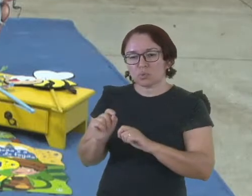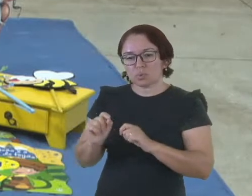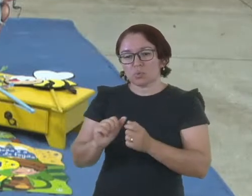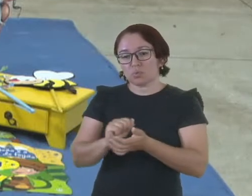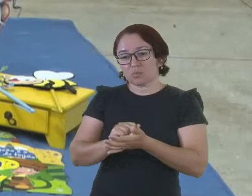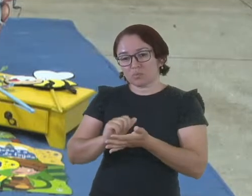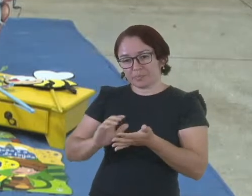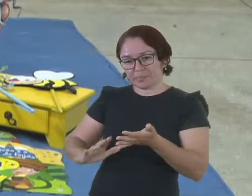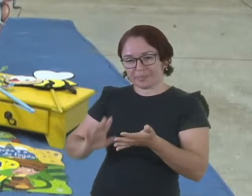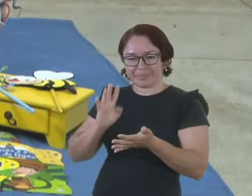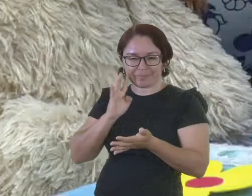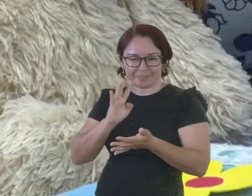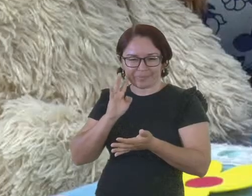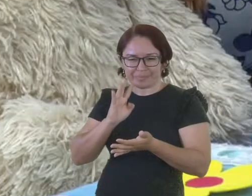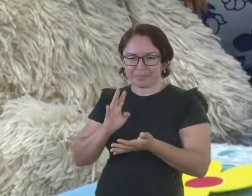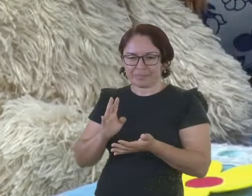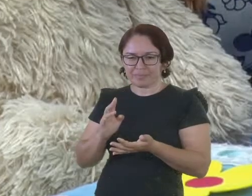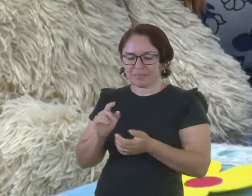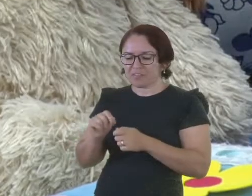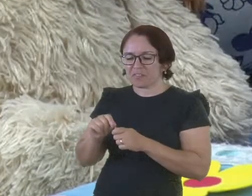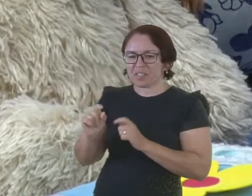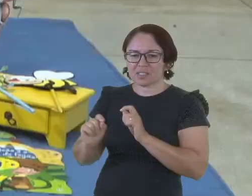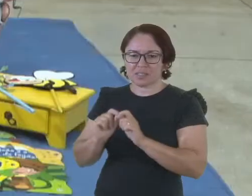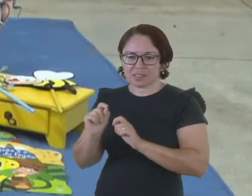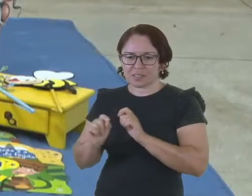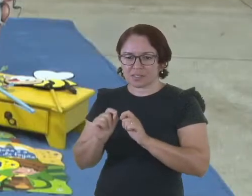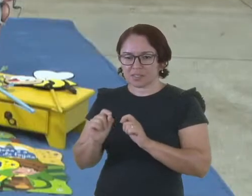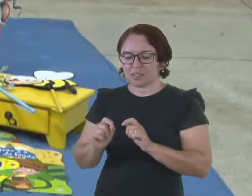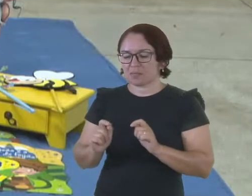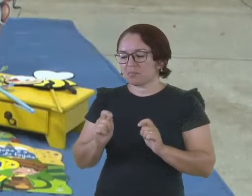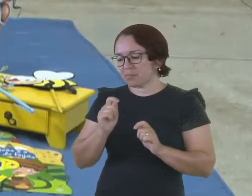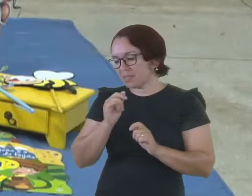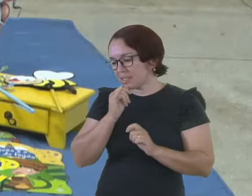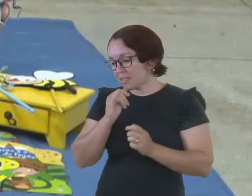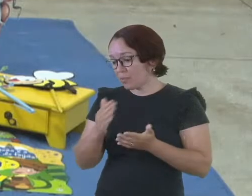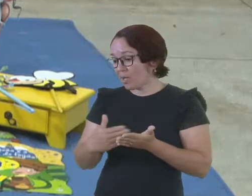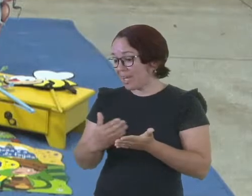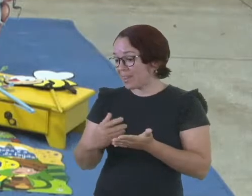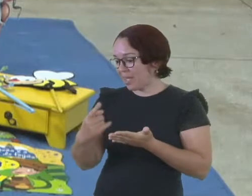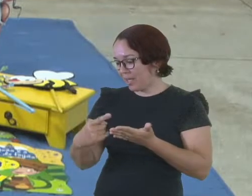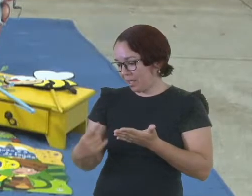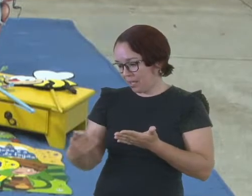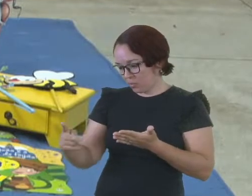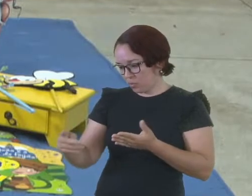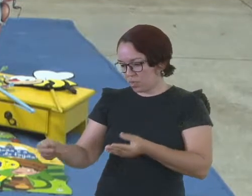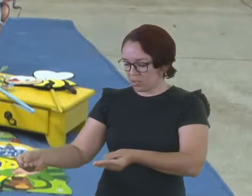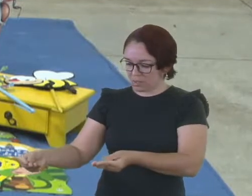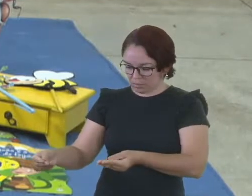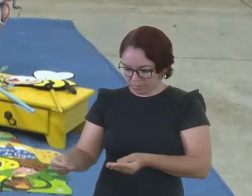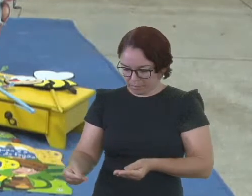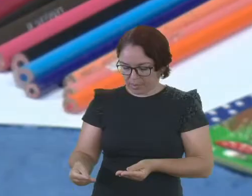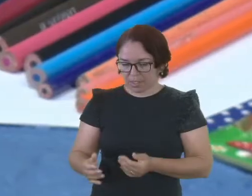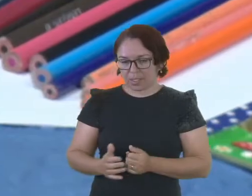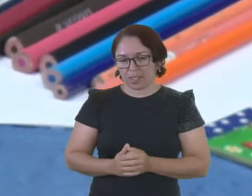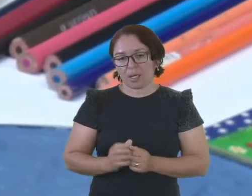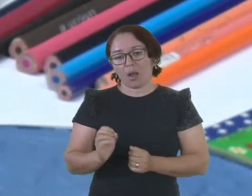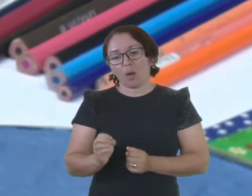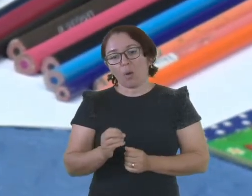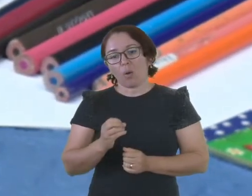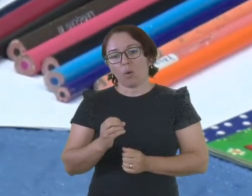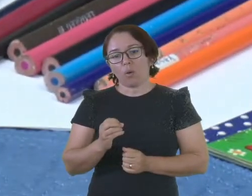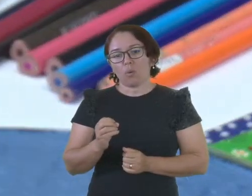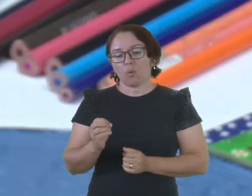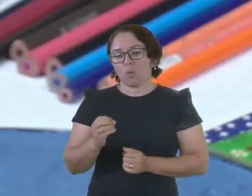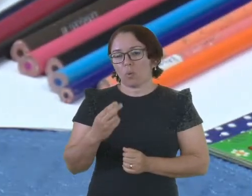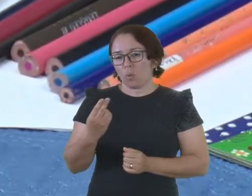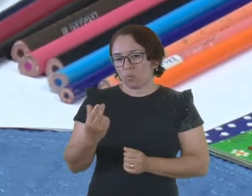legal. Você vai pedir para a criança pegar ou o caderno, que ela já está acostumada a realizar as propostas, ou caso